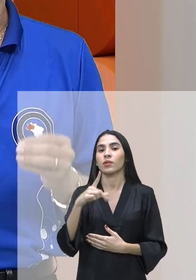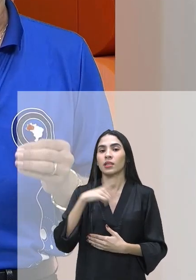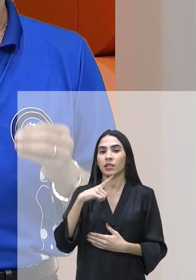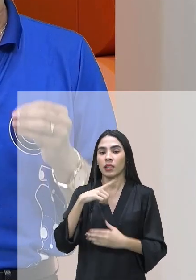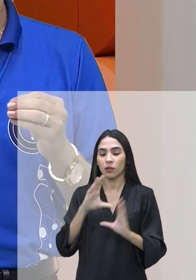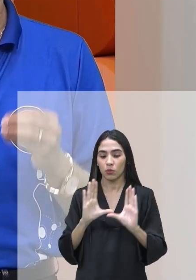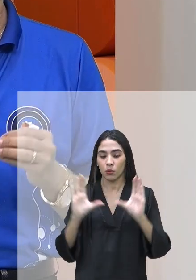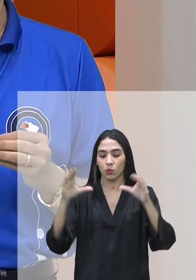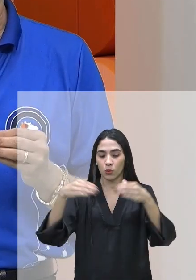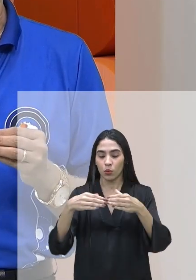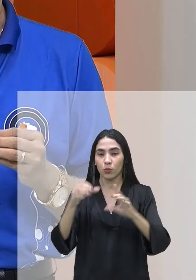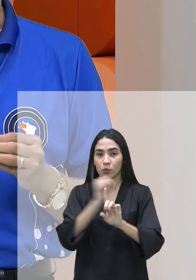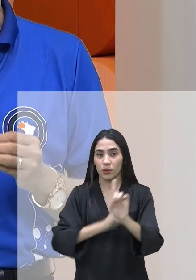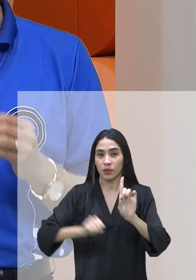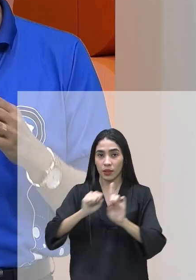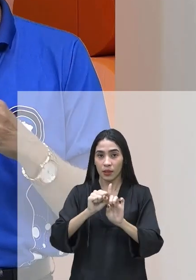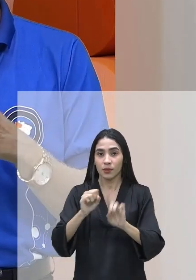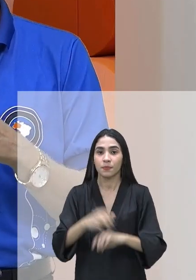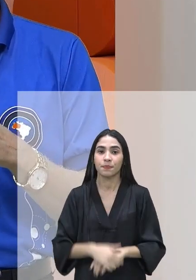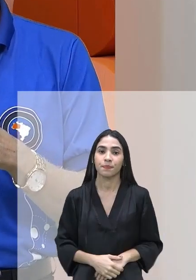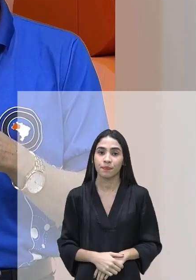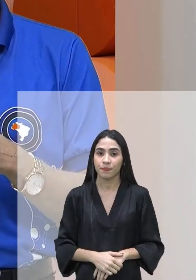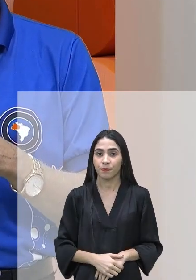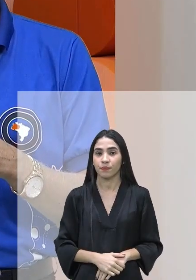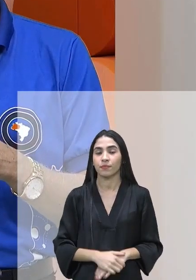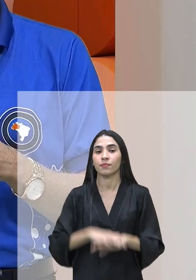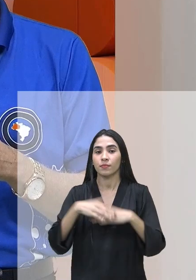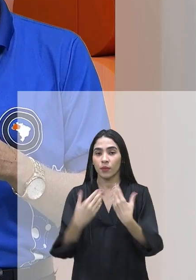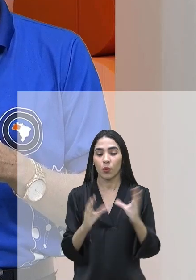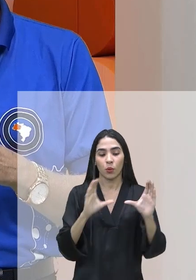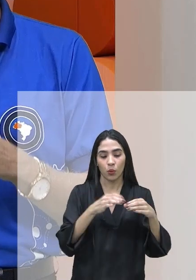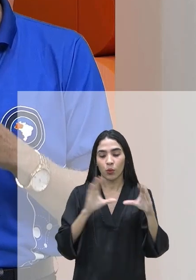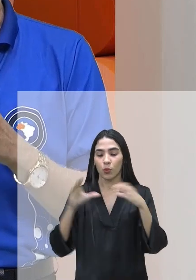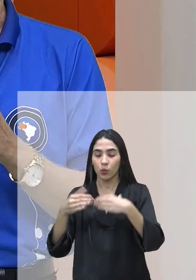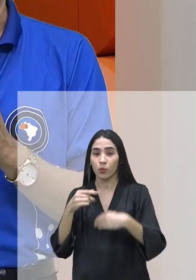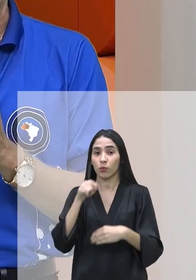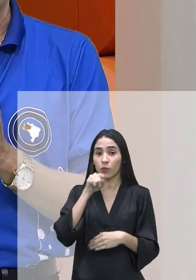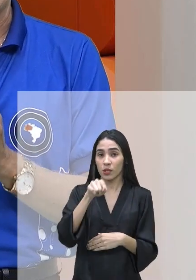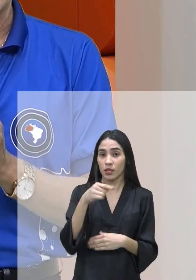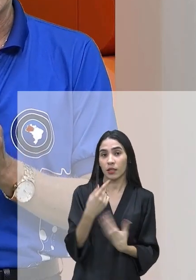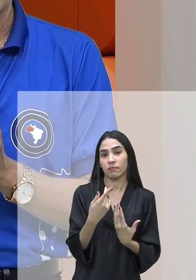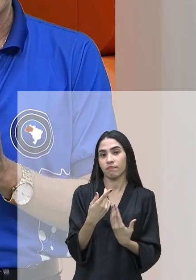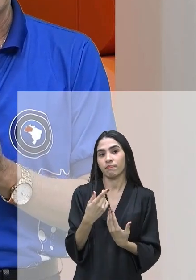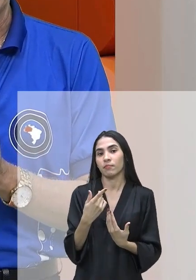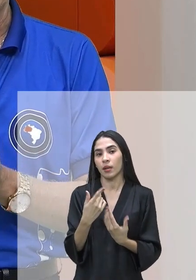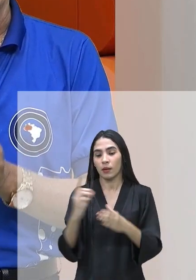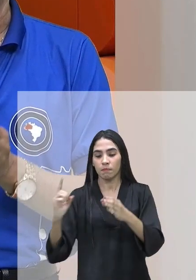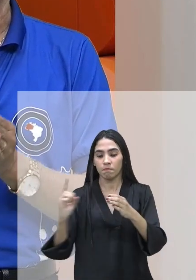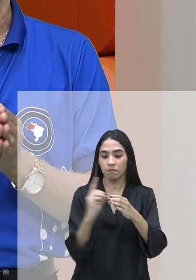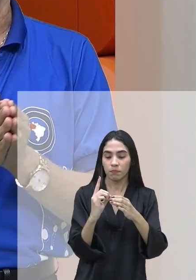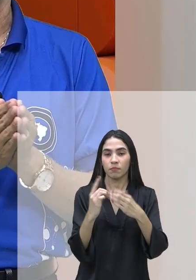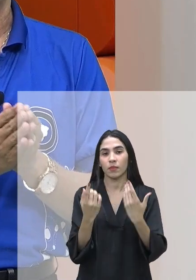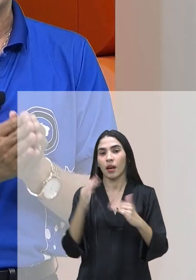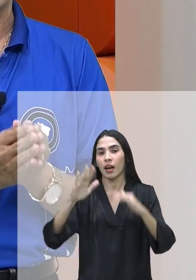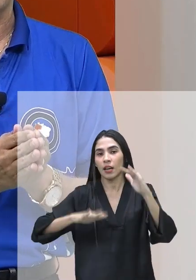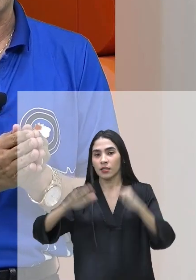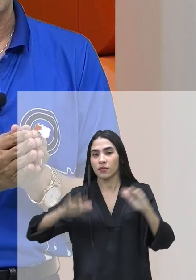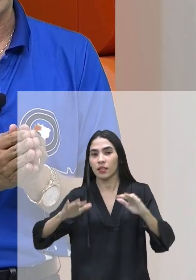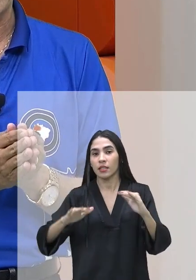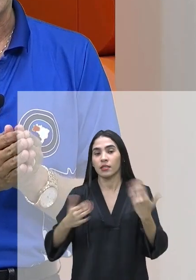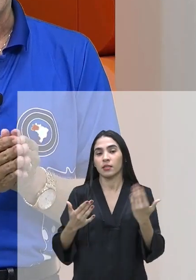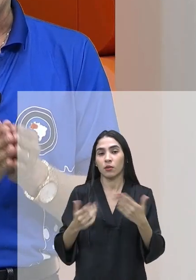da nossa sociedade. A classe a que você pertence, na maioria das vezes, segundo